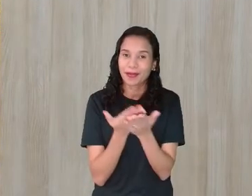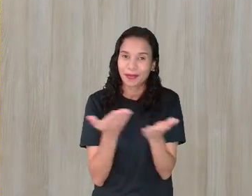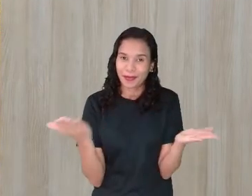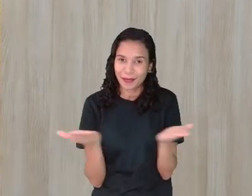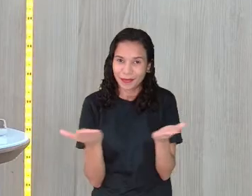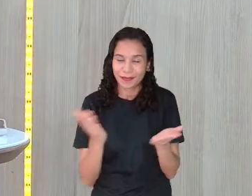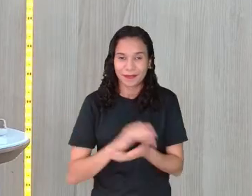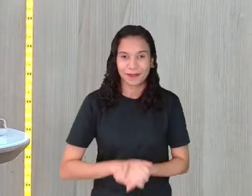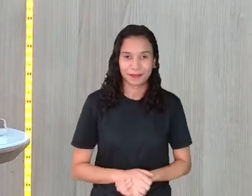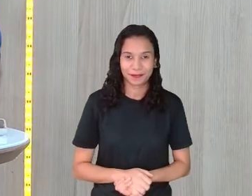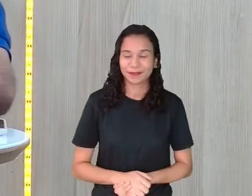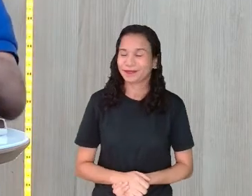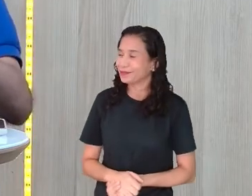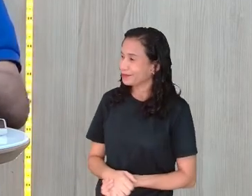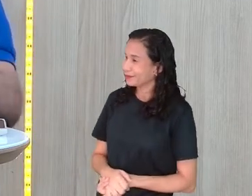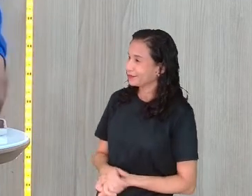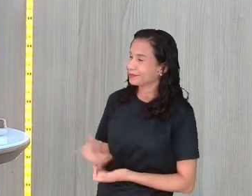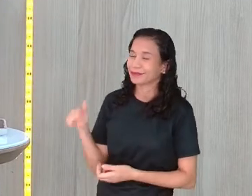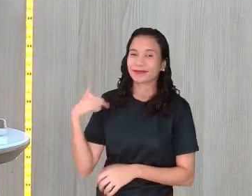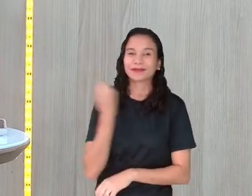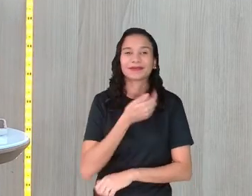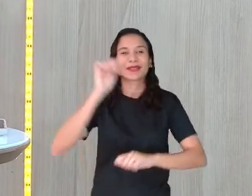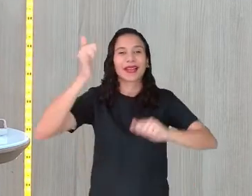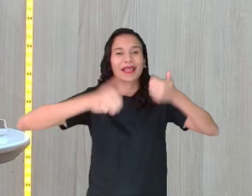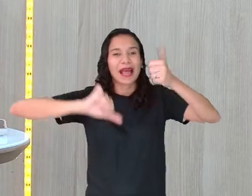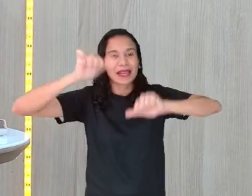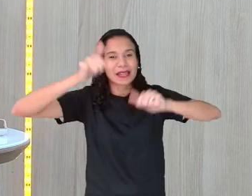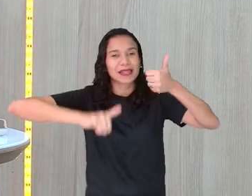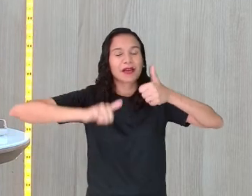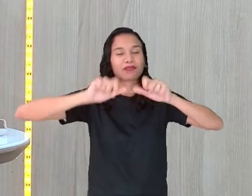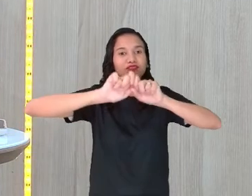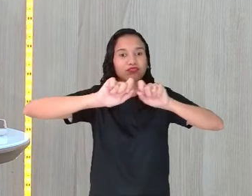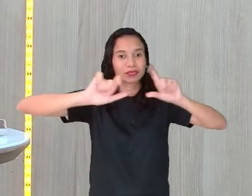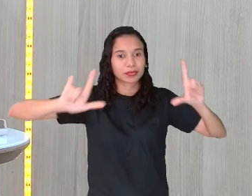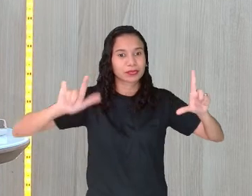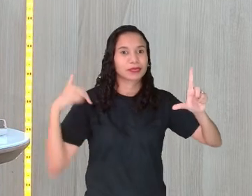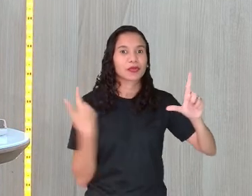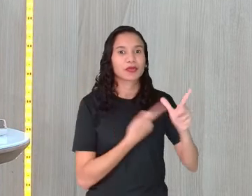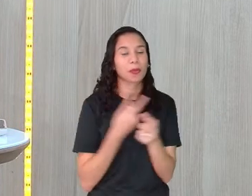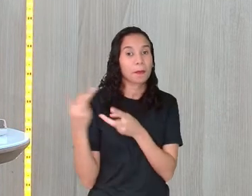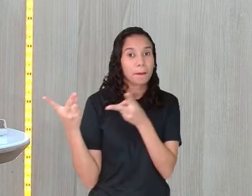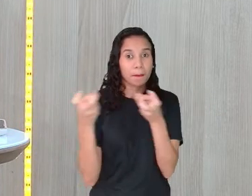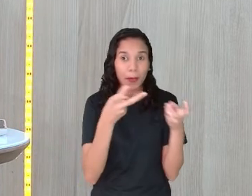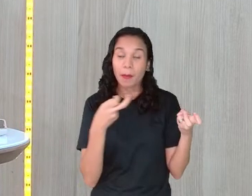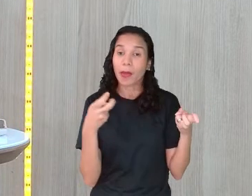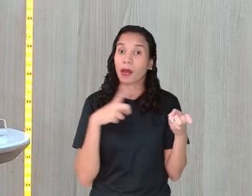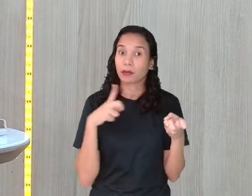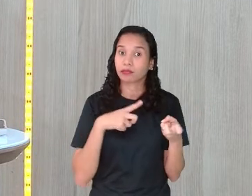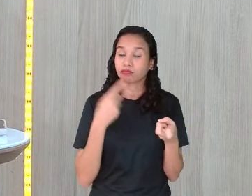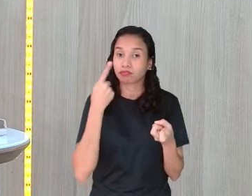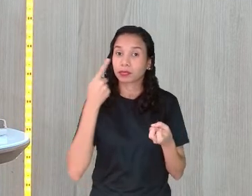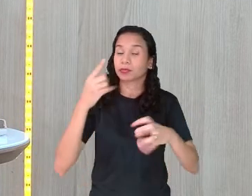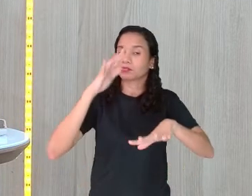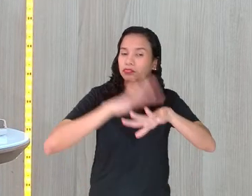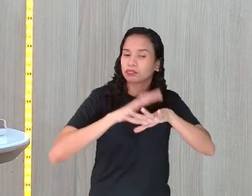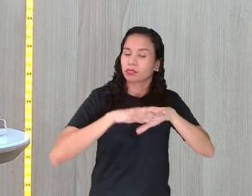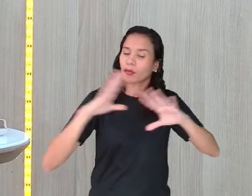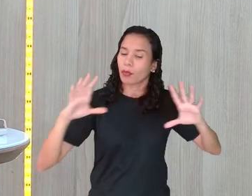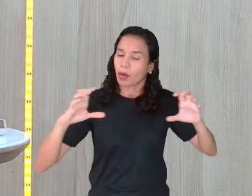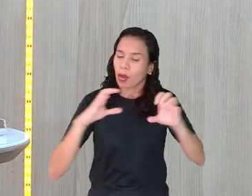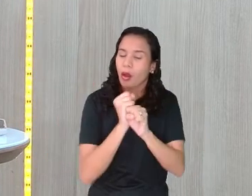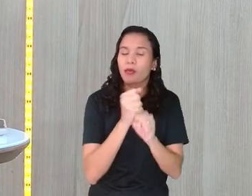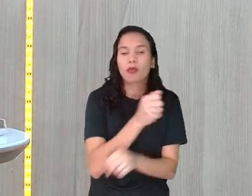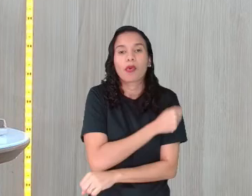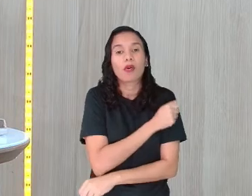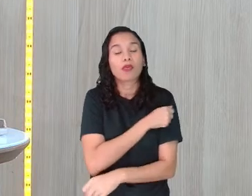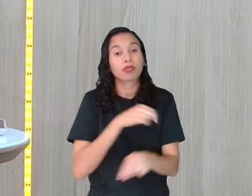hoje. Pedro, analisando aí essa tela, né, a gente percebeu que tem a forma de cálculo matemático, o aluno